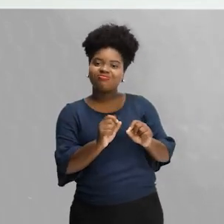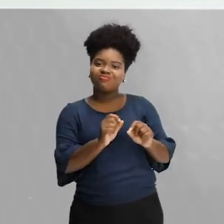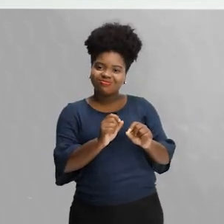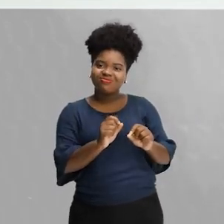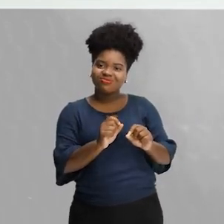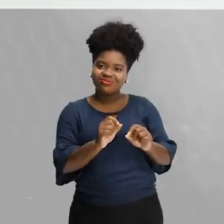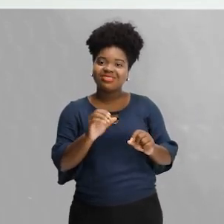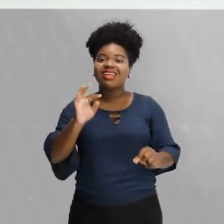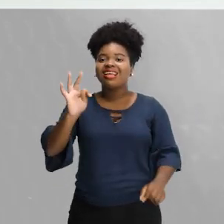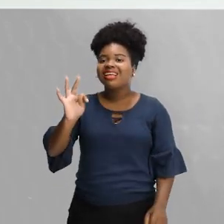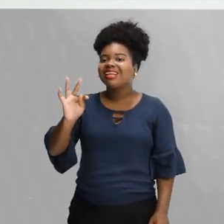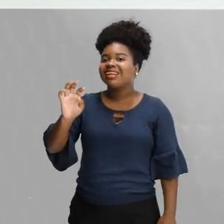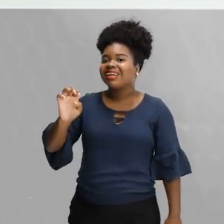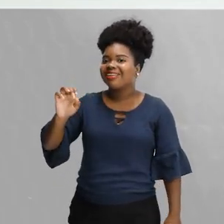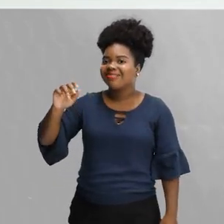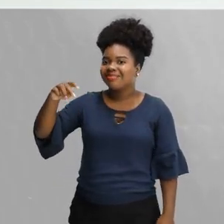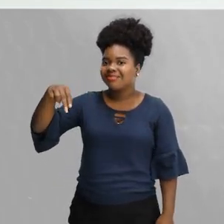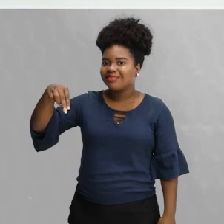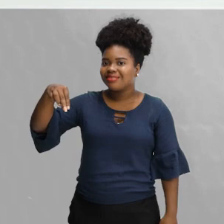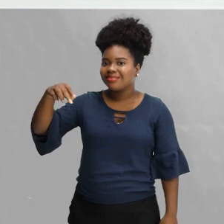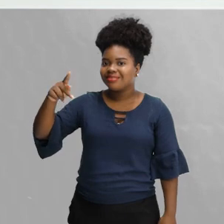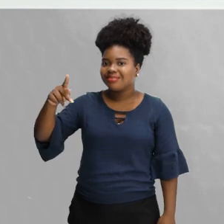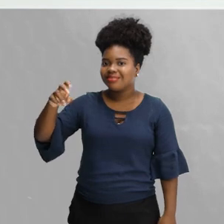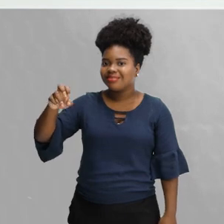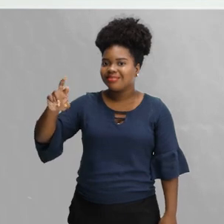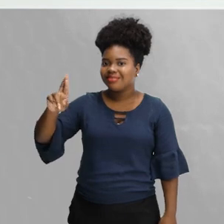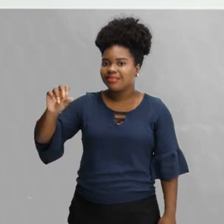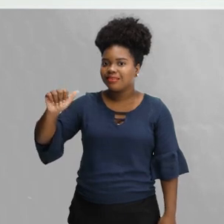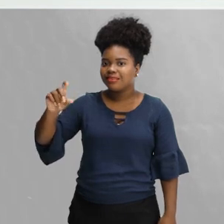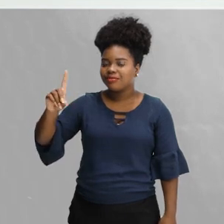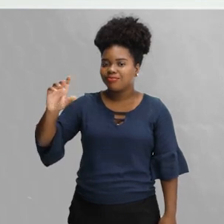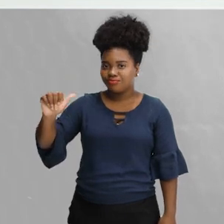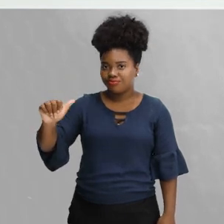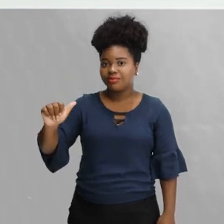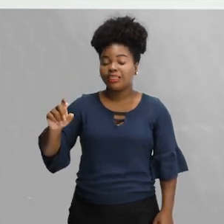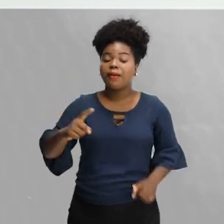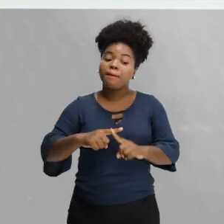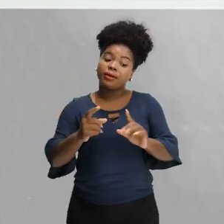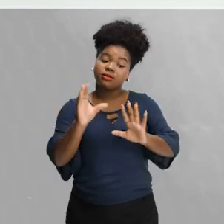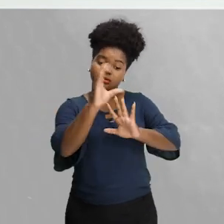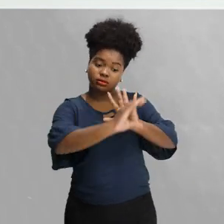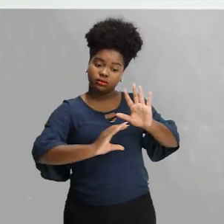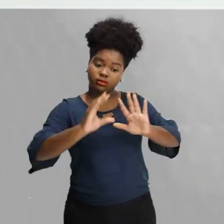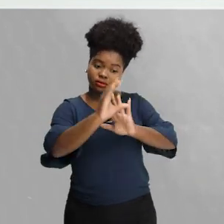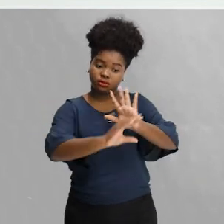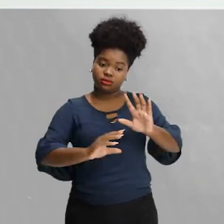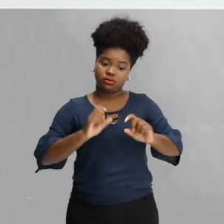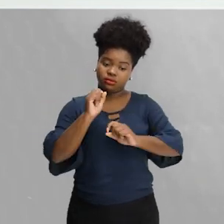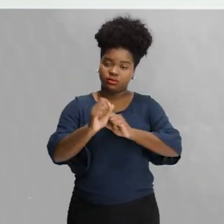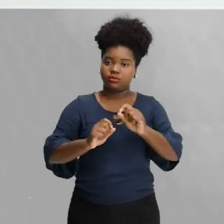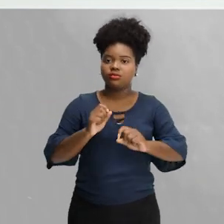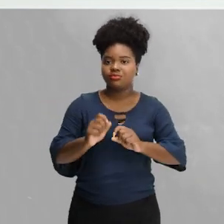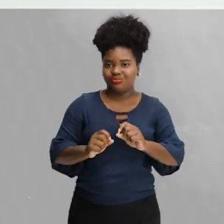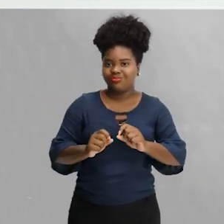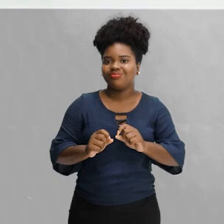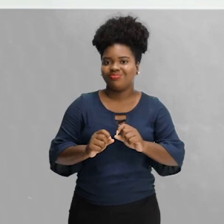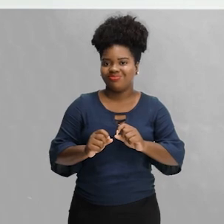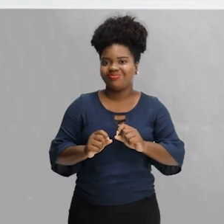isso aqui de zona temperada. Mas como eu estou falando do ponto de vista climático, estamos falando de uma